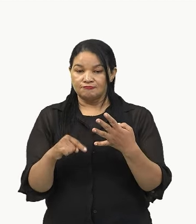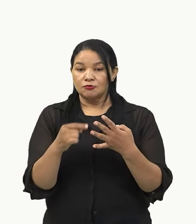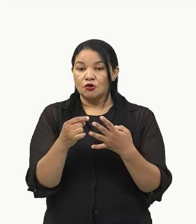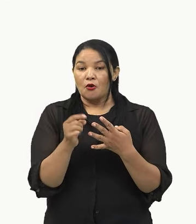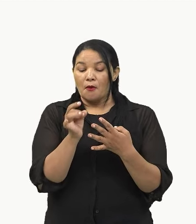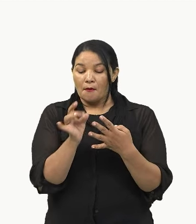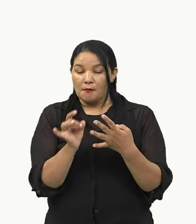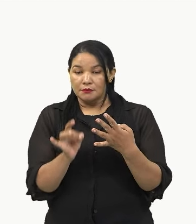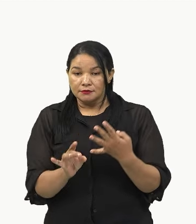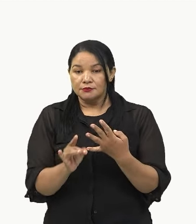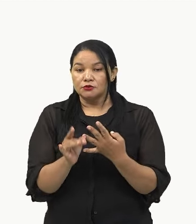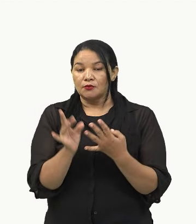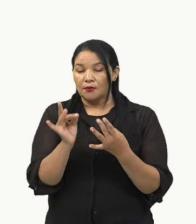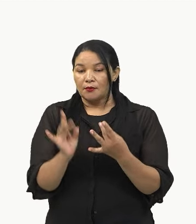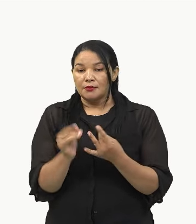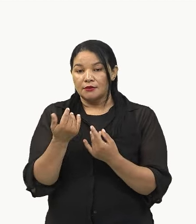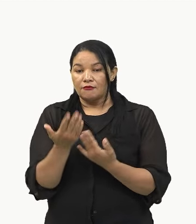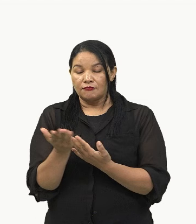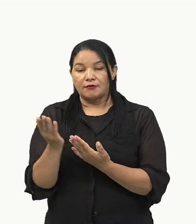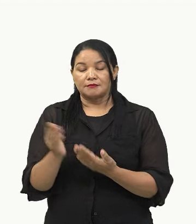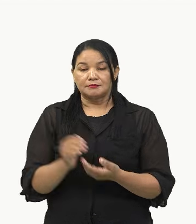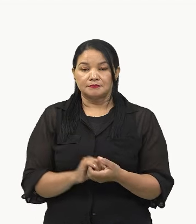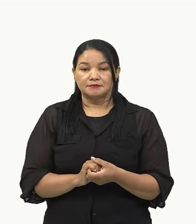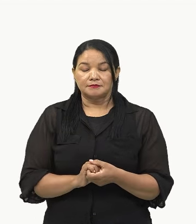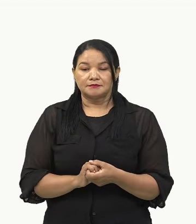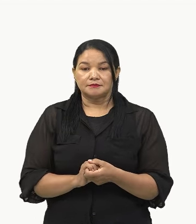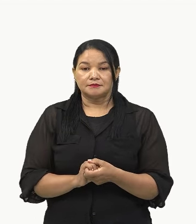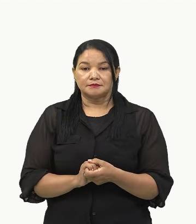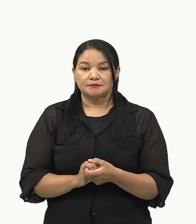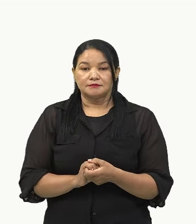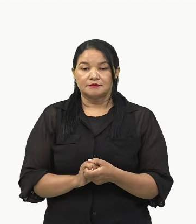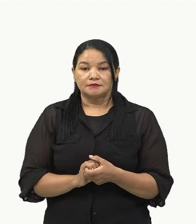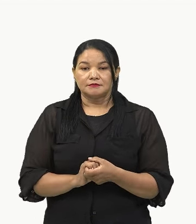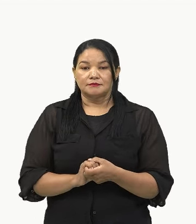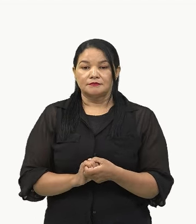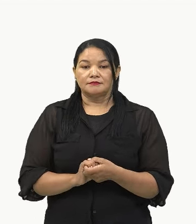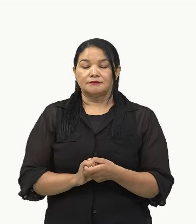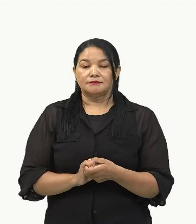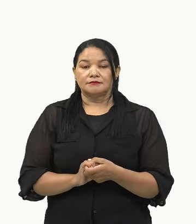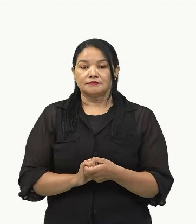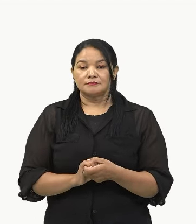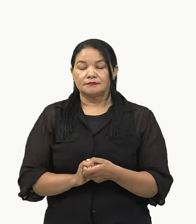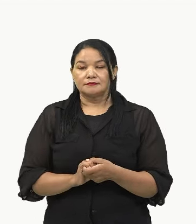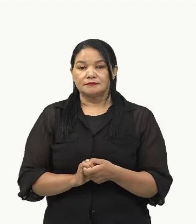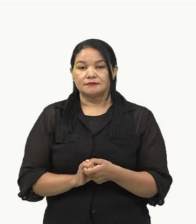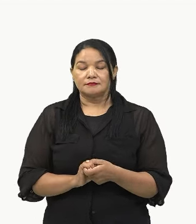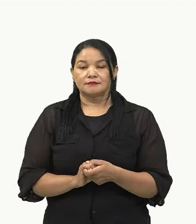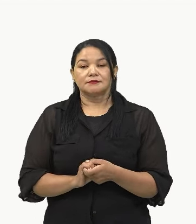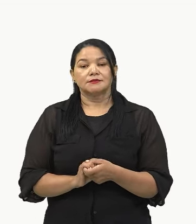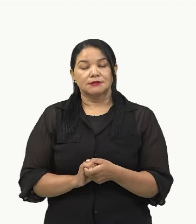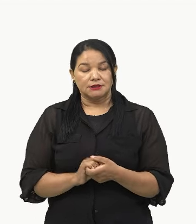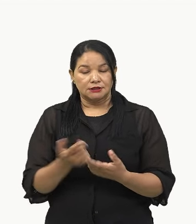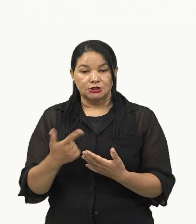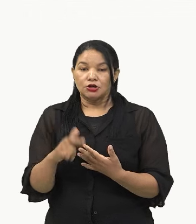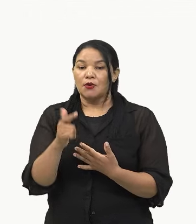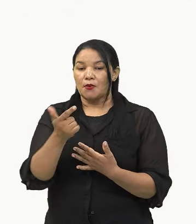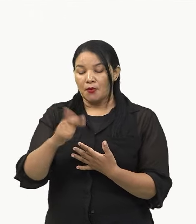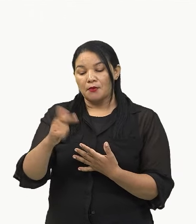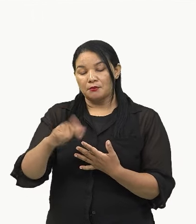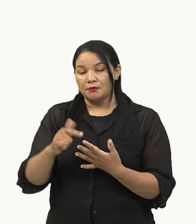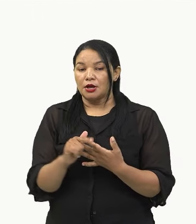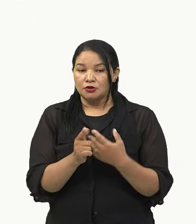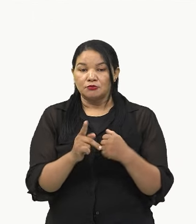nacido. Vosotros habéis nacido. Ellos, ustedes han nacido. A gente repete em todas as